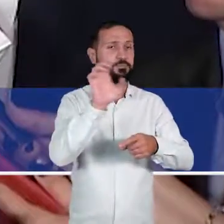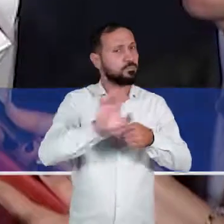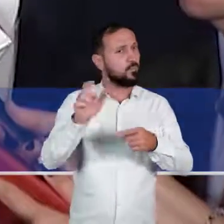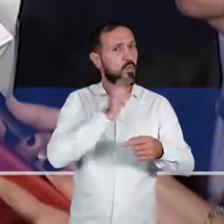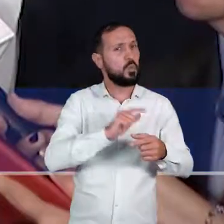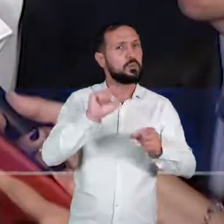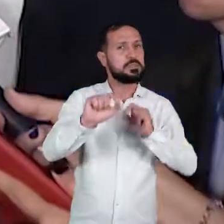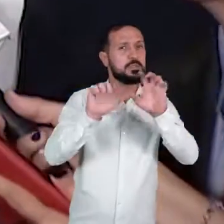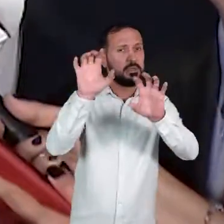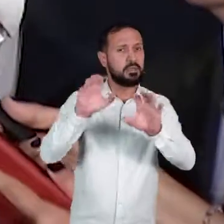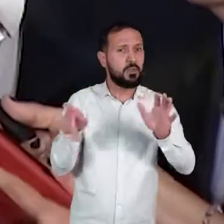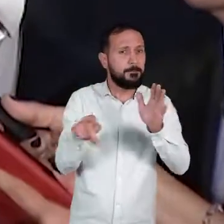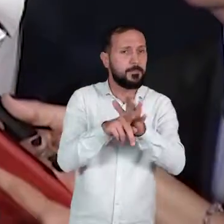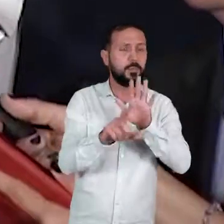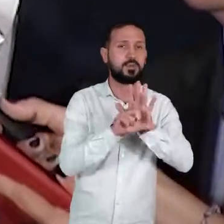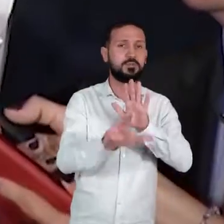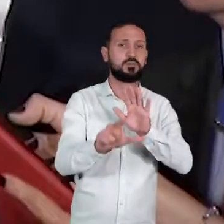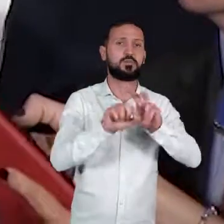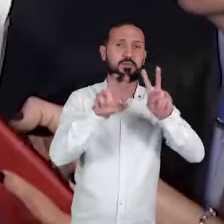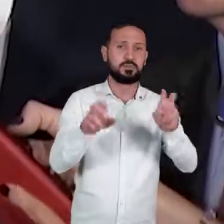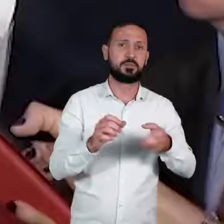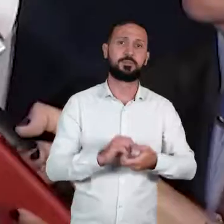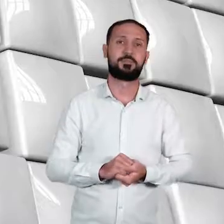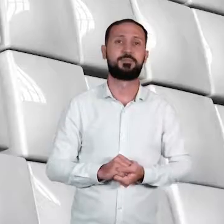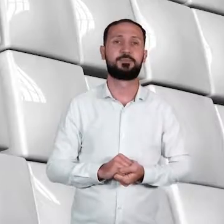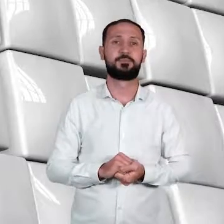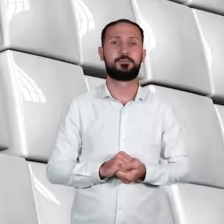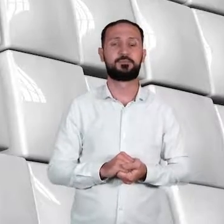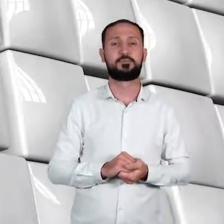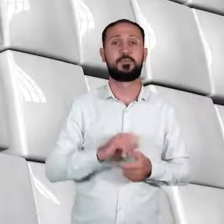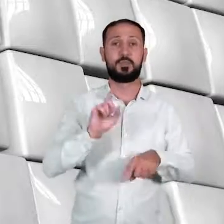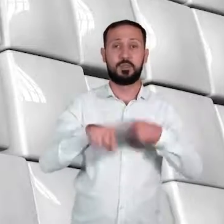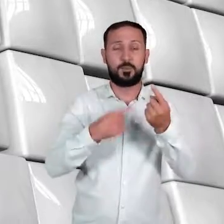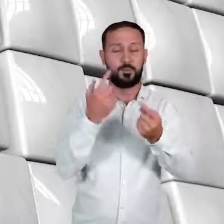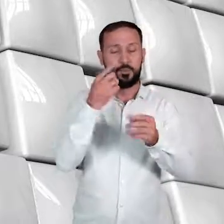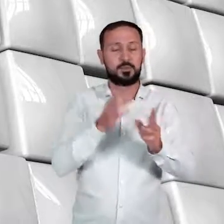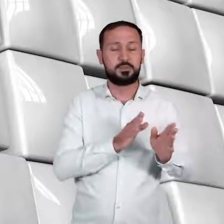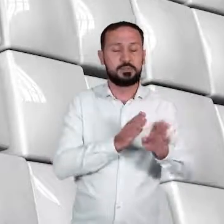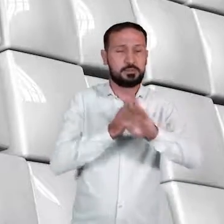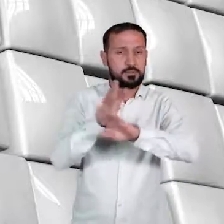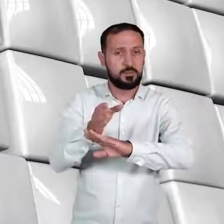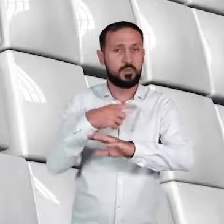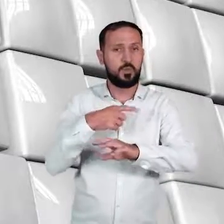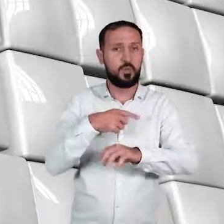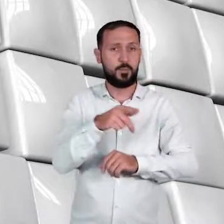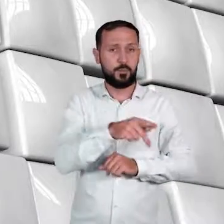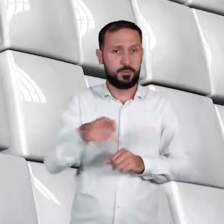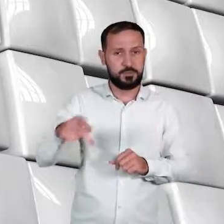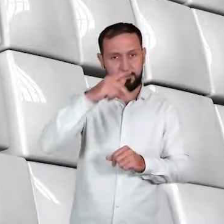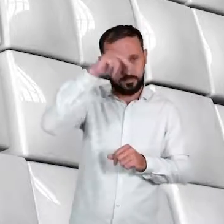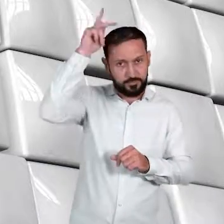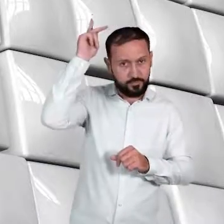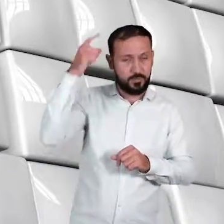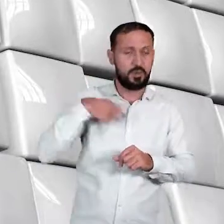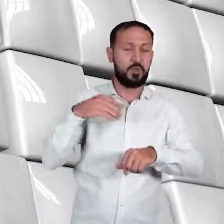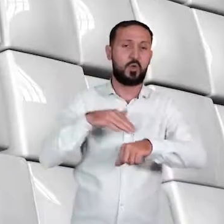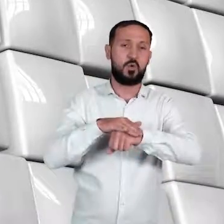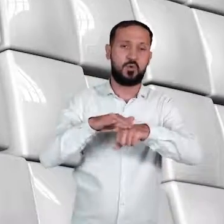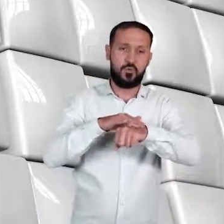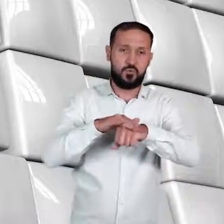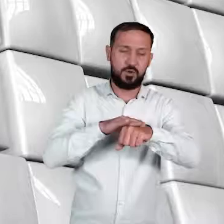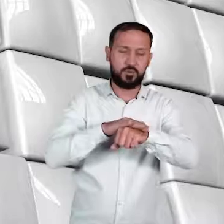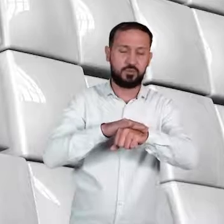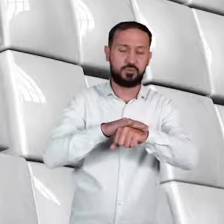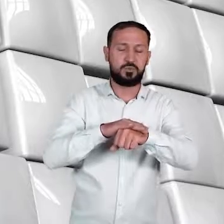possa fazer a sua legislação em relação a esse tema. Após a visita, o presidente Paulo Correia repercutiu com